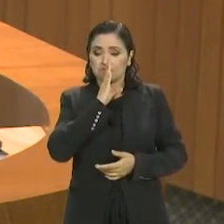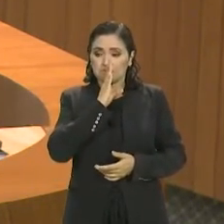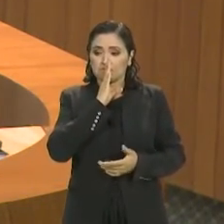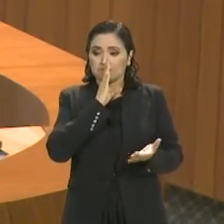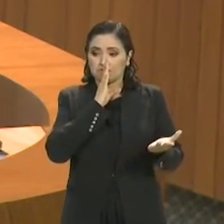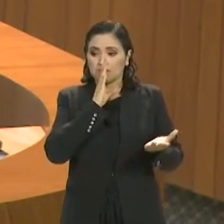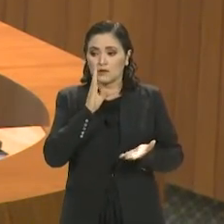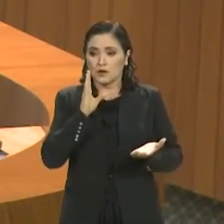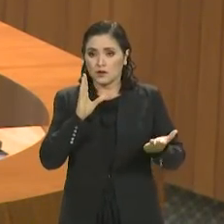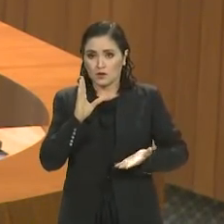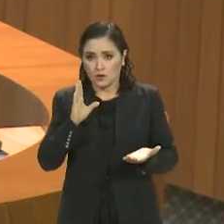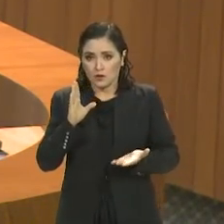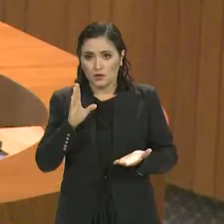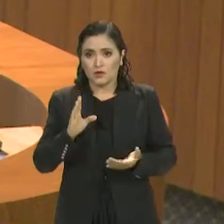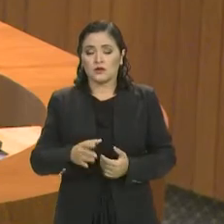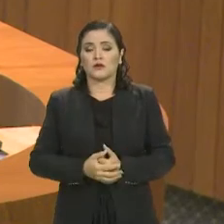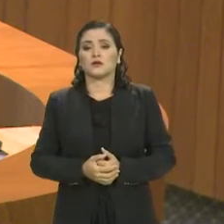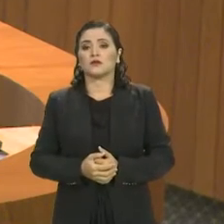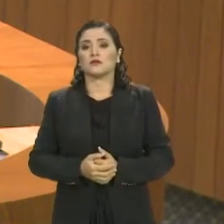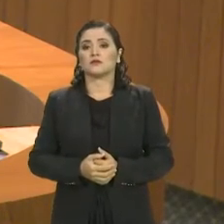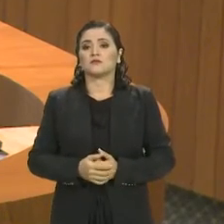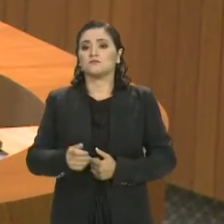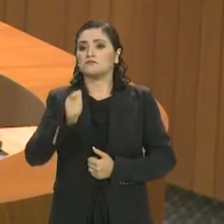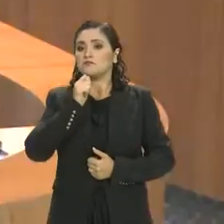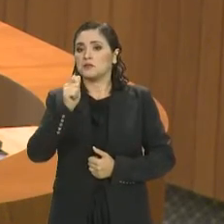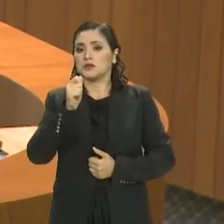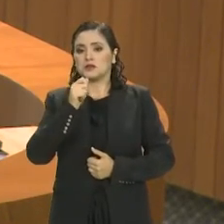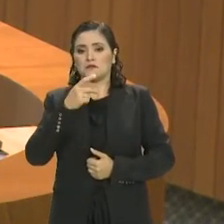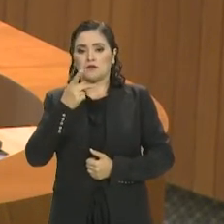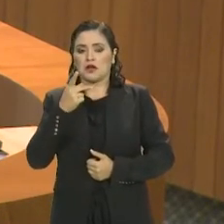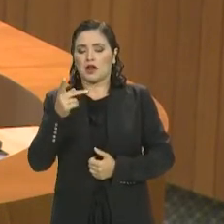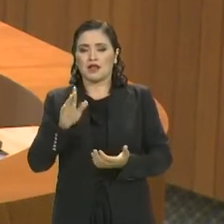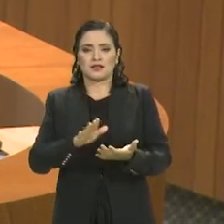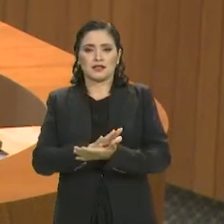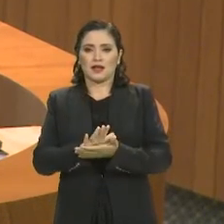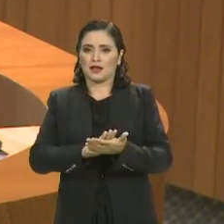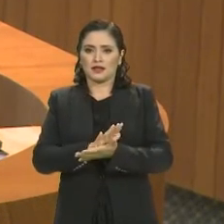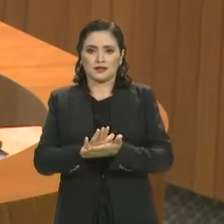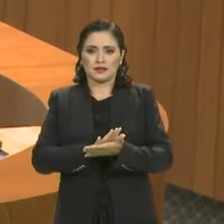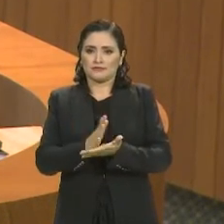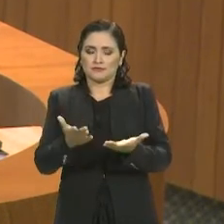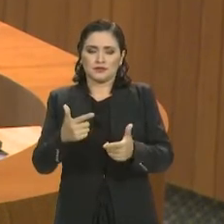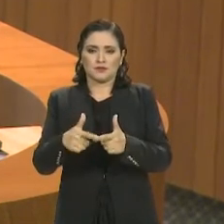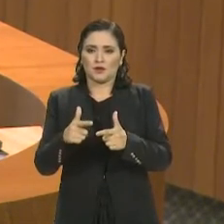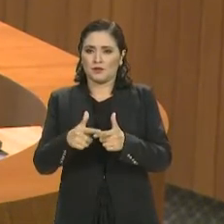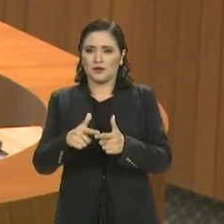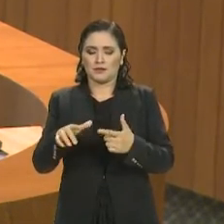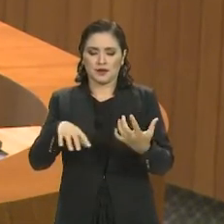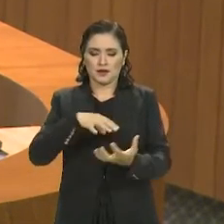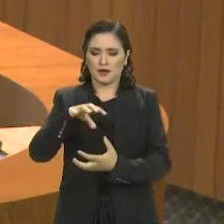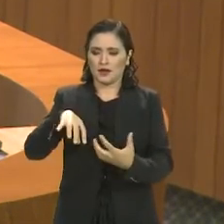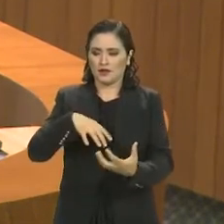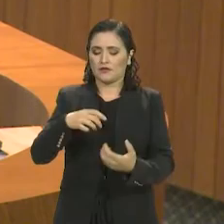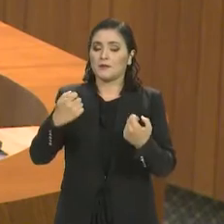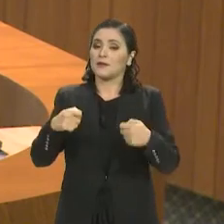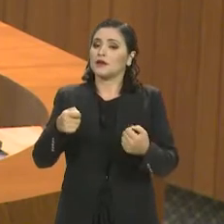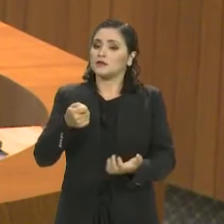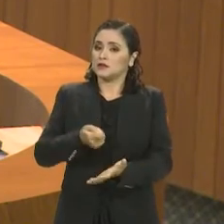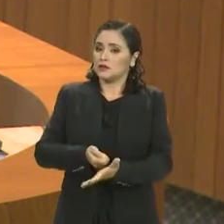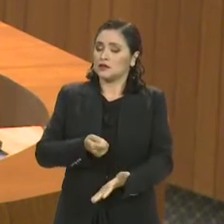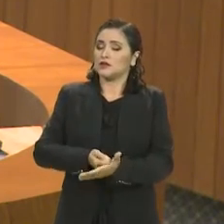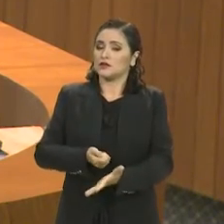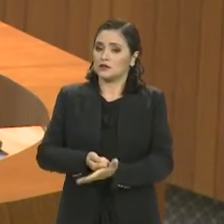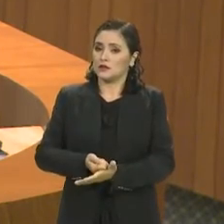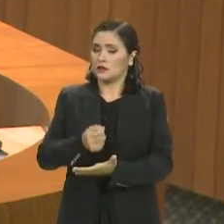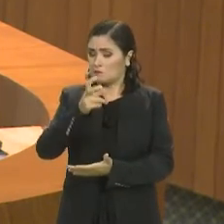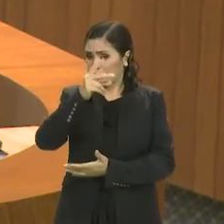dizer, um silêncio ensurdecedor da imprensa em relação a essa questão da greve, precisa haver uma cobrança incisiva, o prefeito